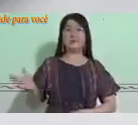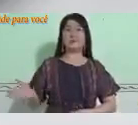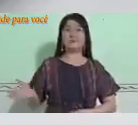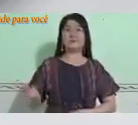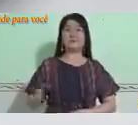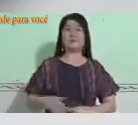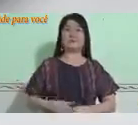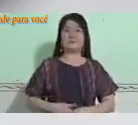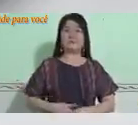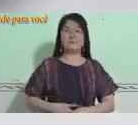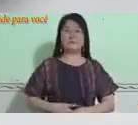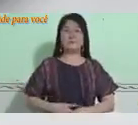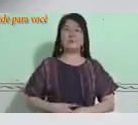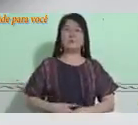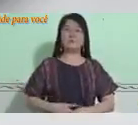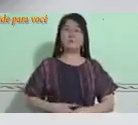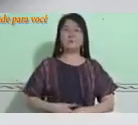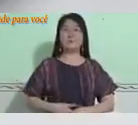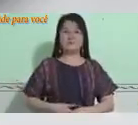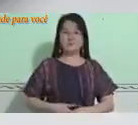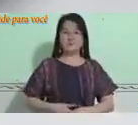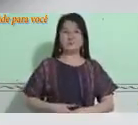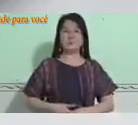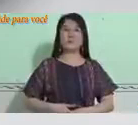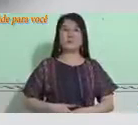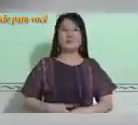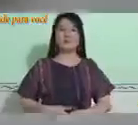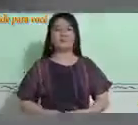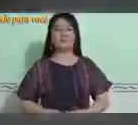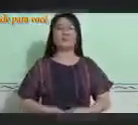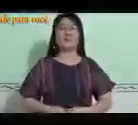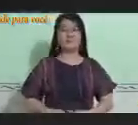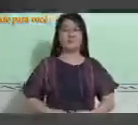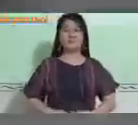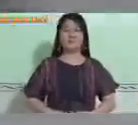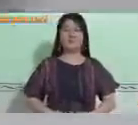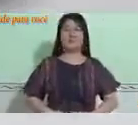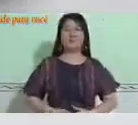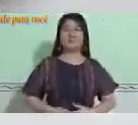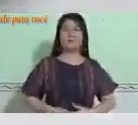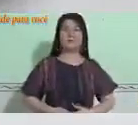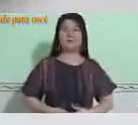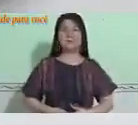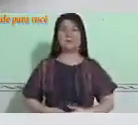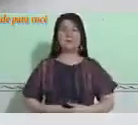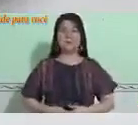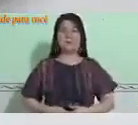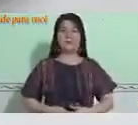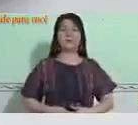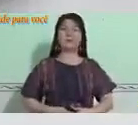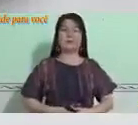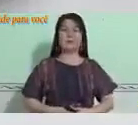Uma crise de estresse e ansiedade pode provocar alterações na sensibilidade e sensação de formigamento em